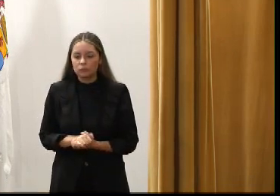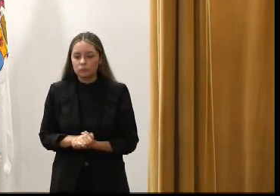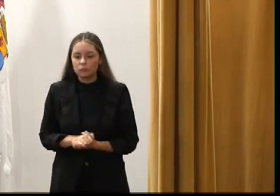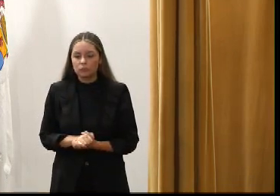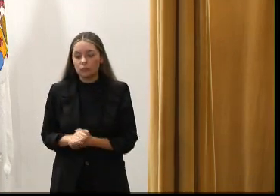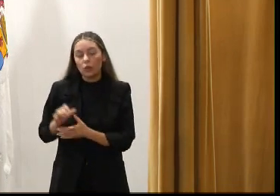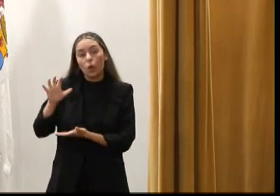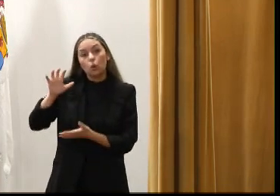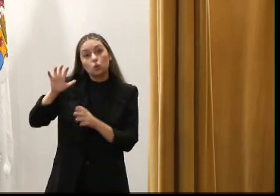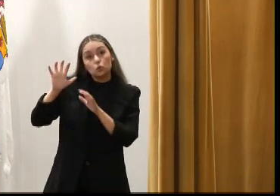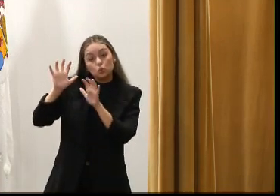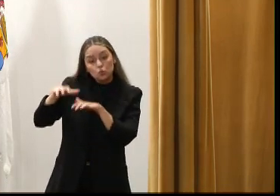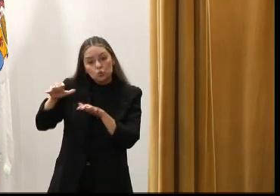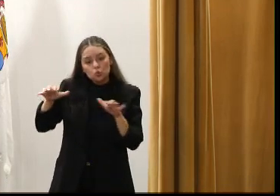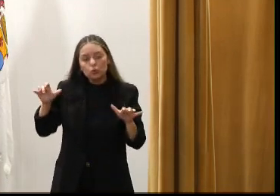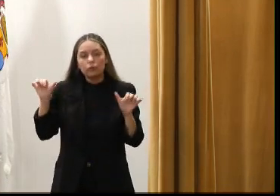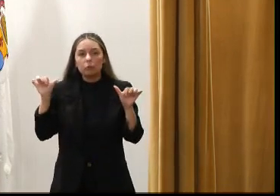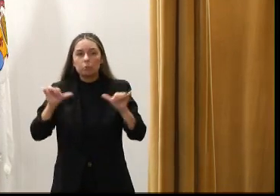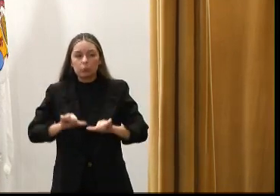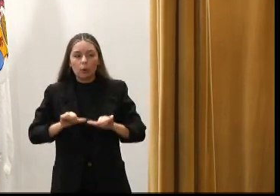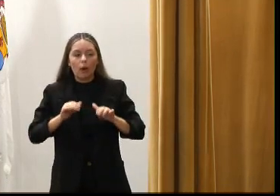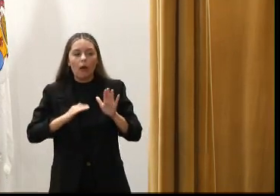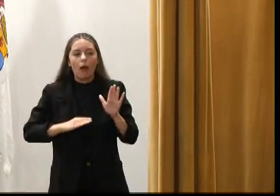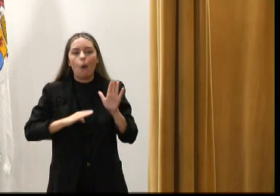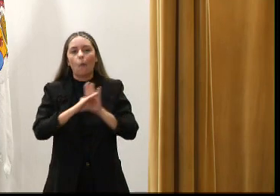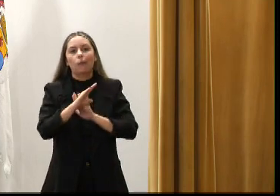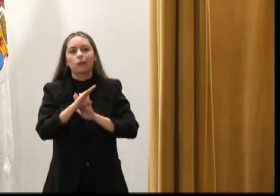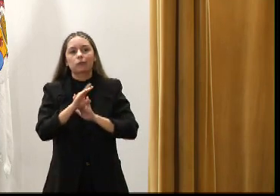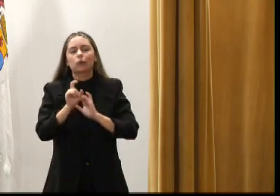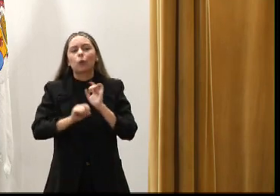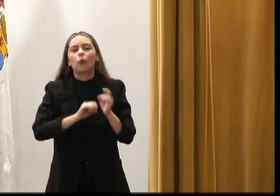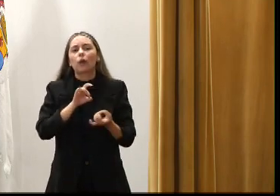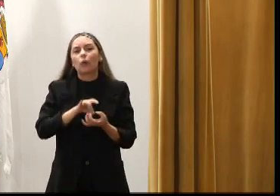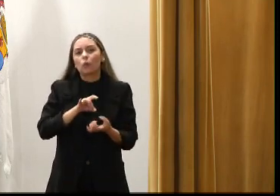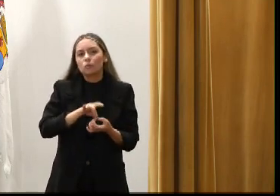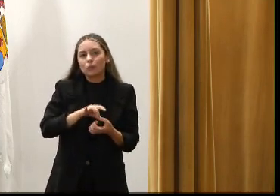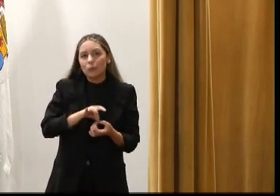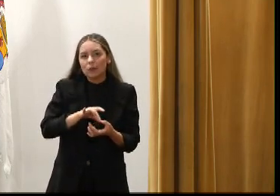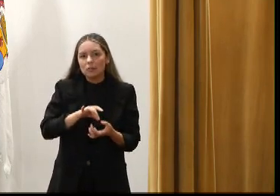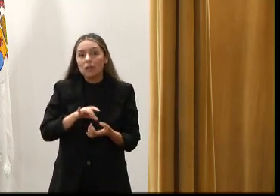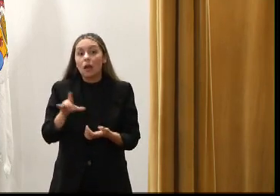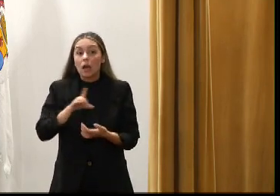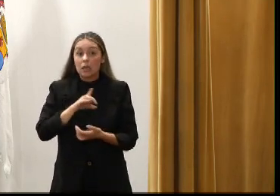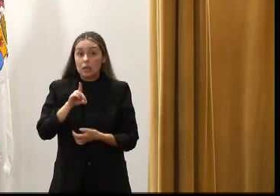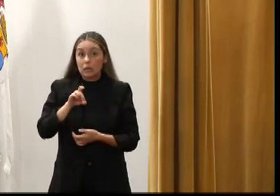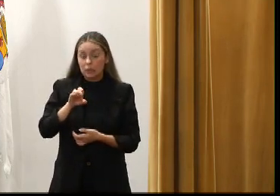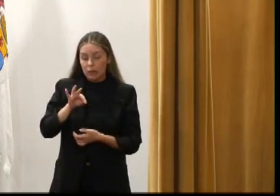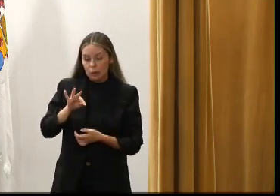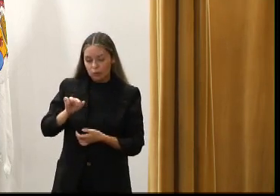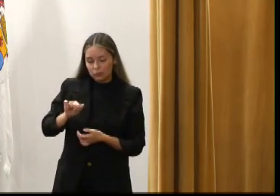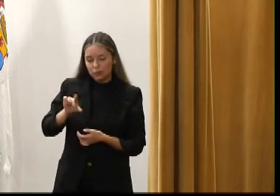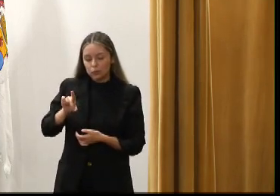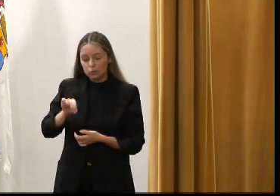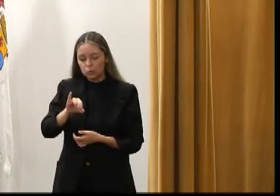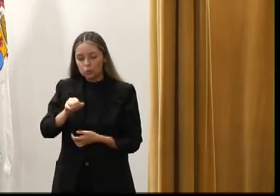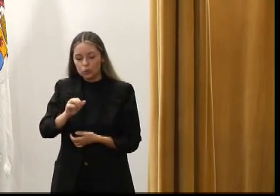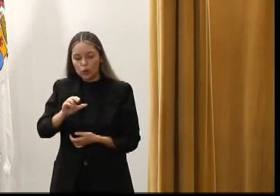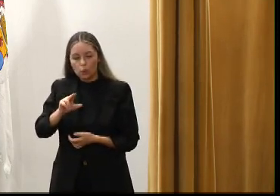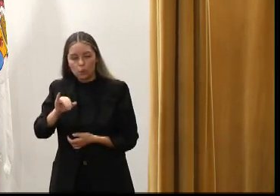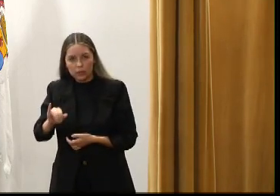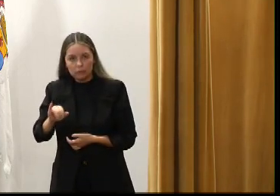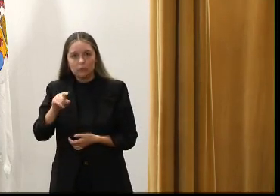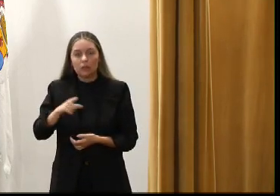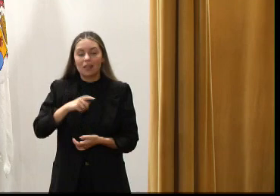As chuvas intensas, elas aumentam, e o que isso causa? Bom, o delta do Jacuí é uma situação, é uma área